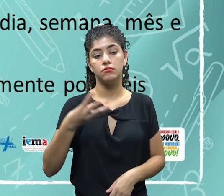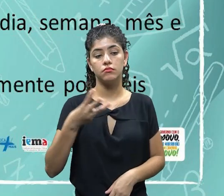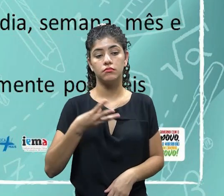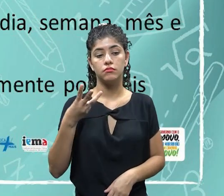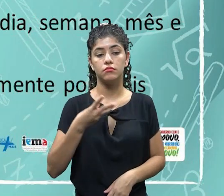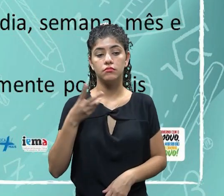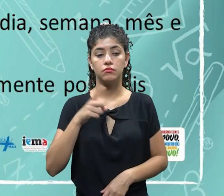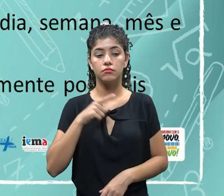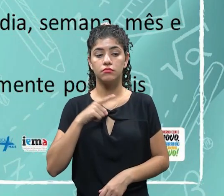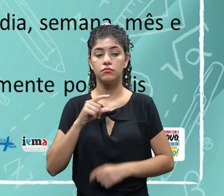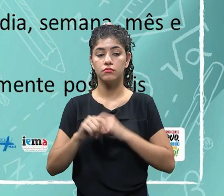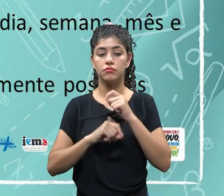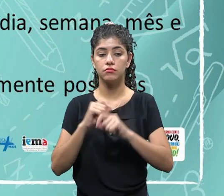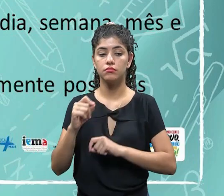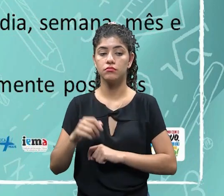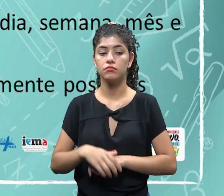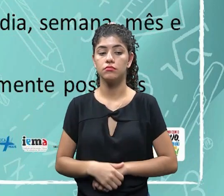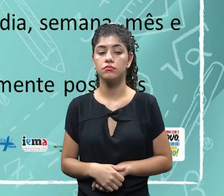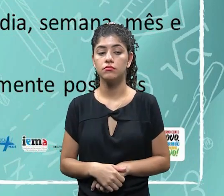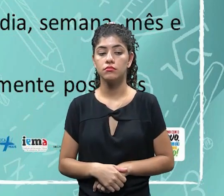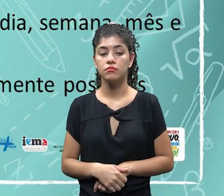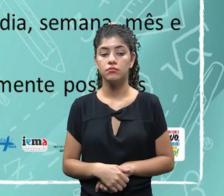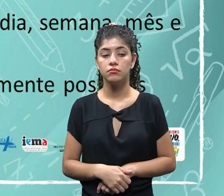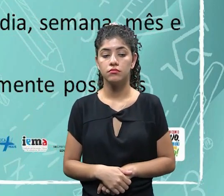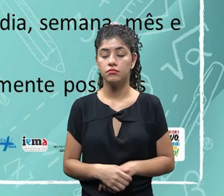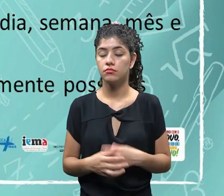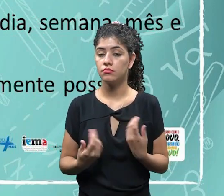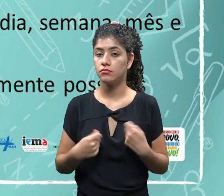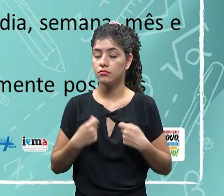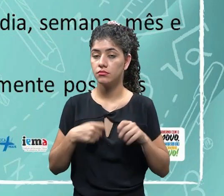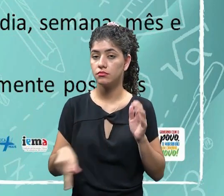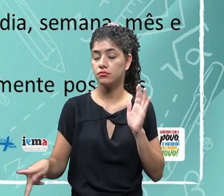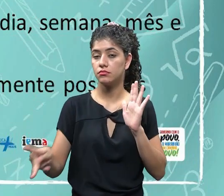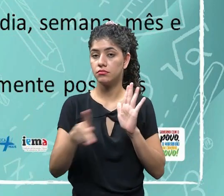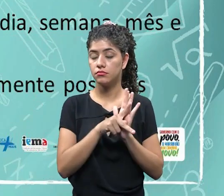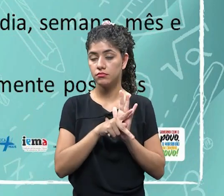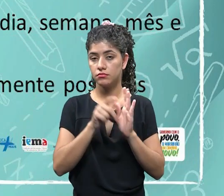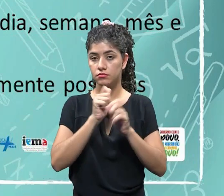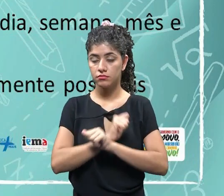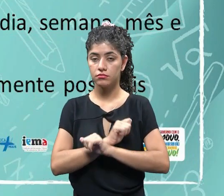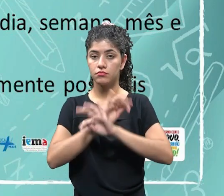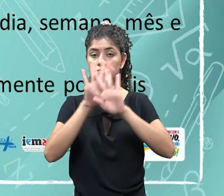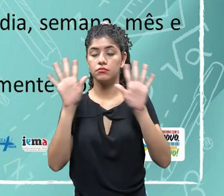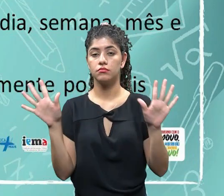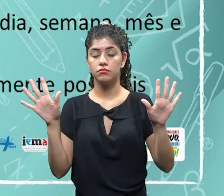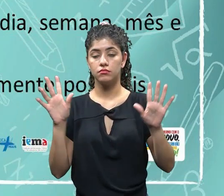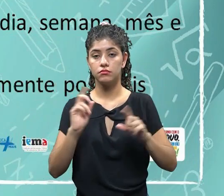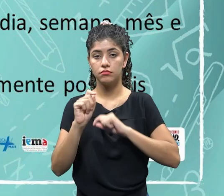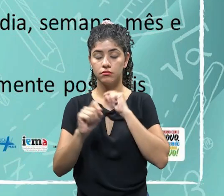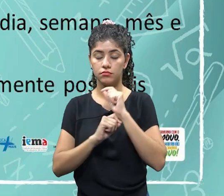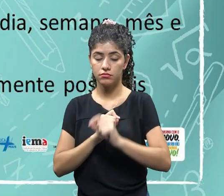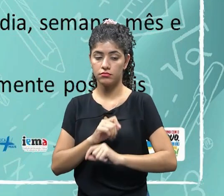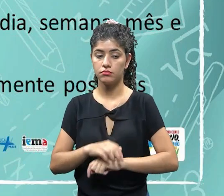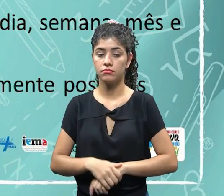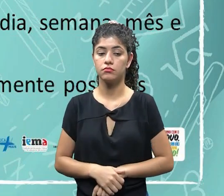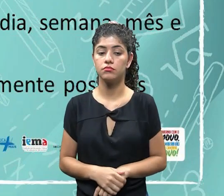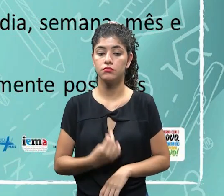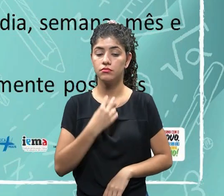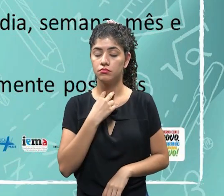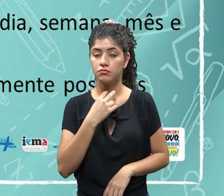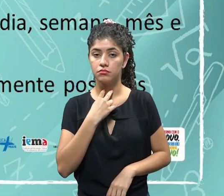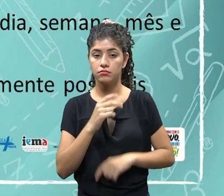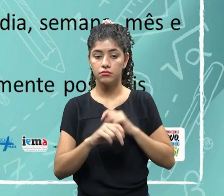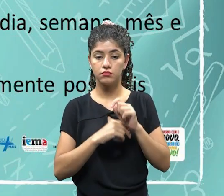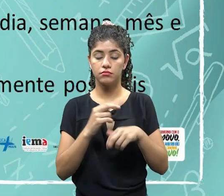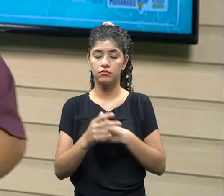terceiro, ele tem que ser específico, tá certo? Específico. E geralmente bem definidos. Não pode ser uma